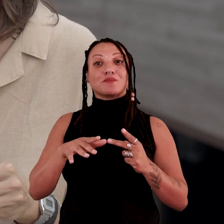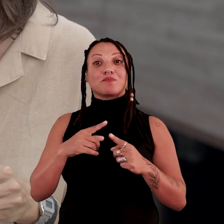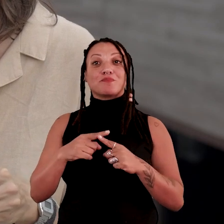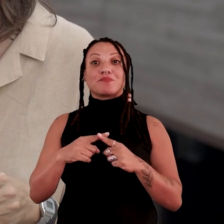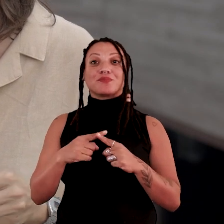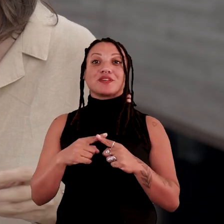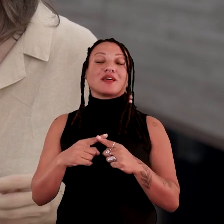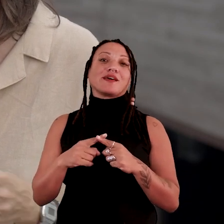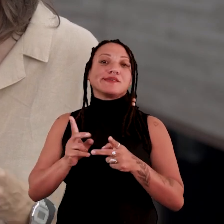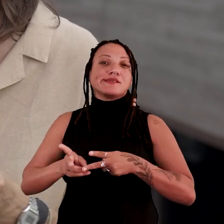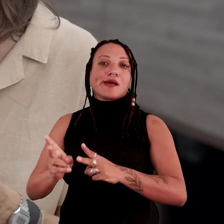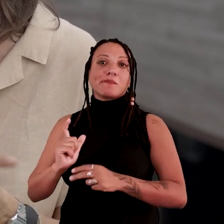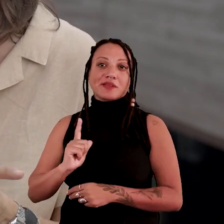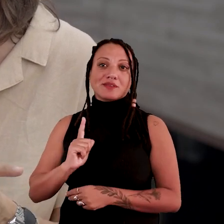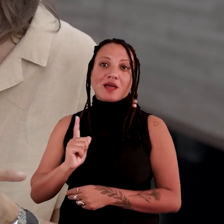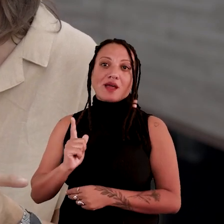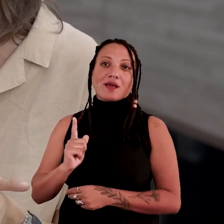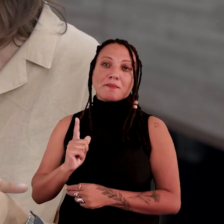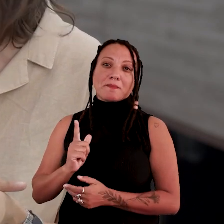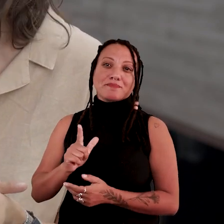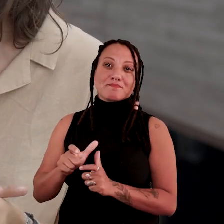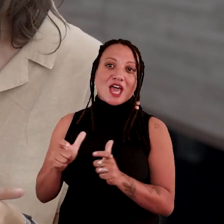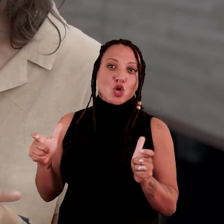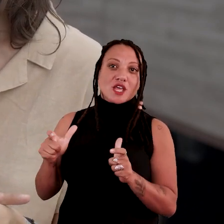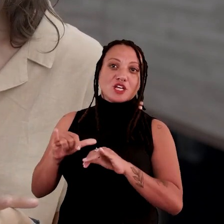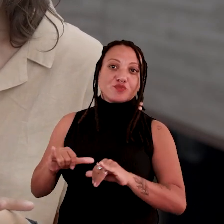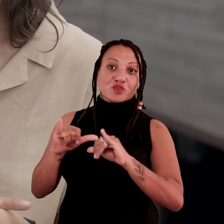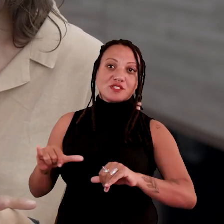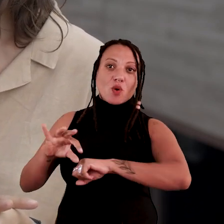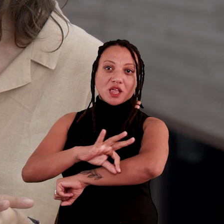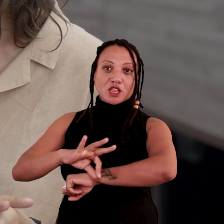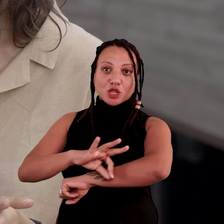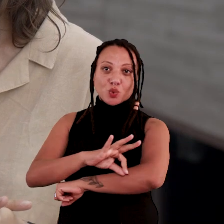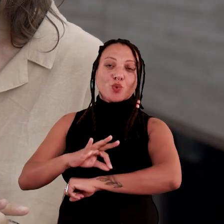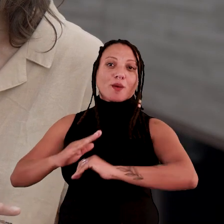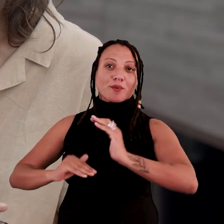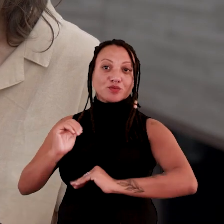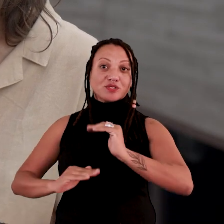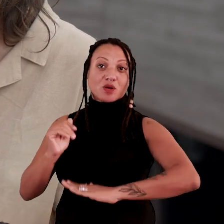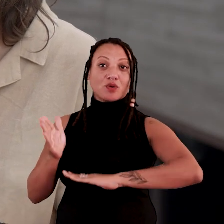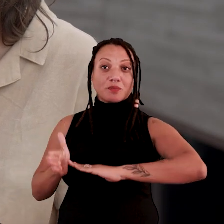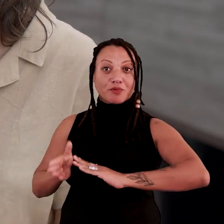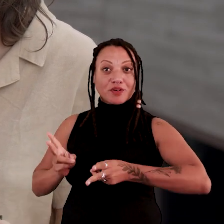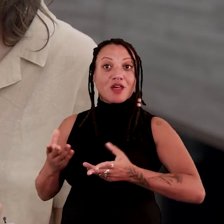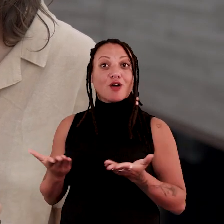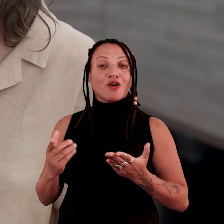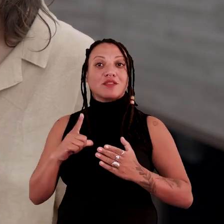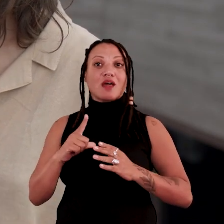da arquitetura e da produção contemporânea. E é curioso, porque, na verdade, essa